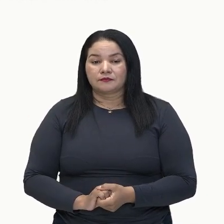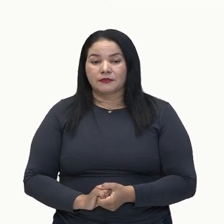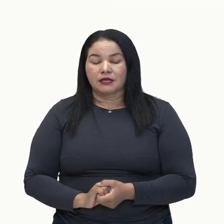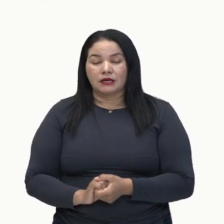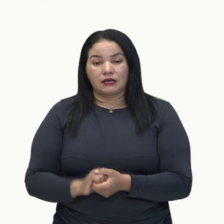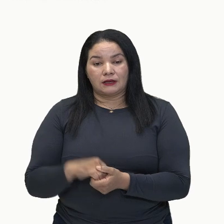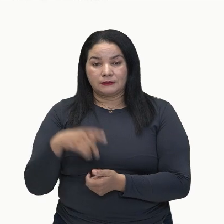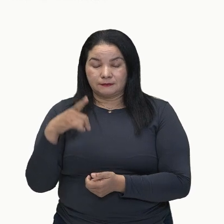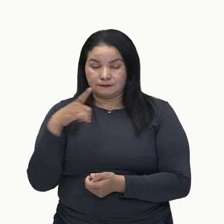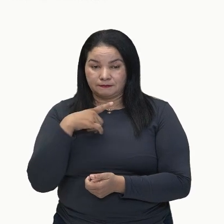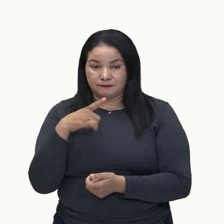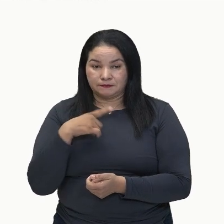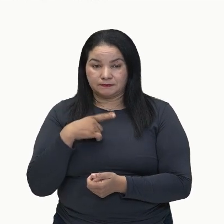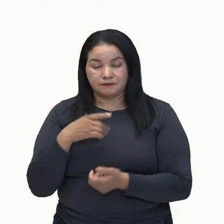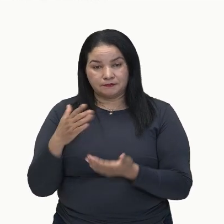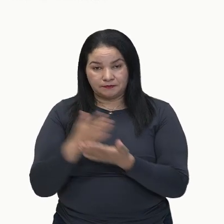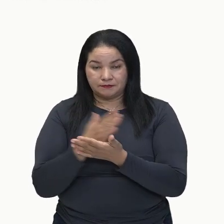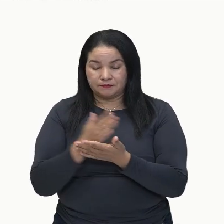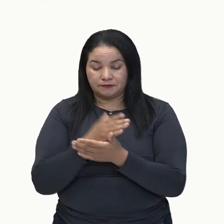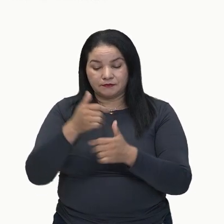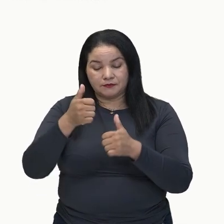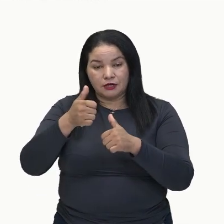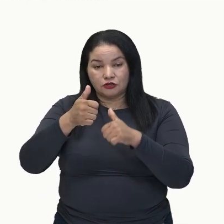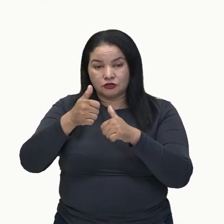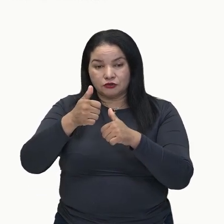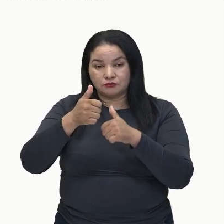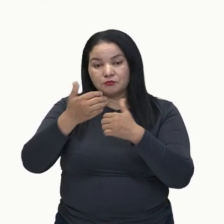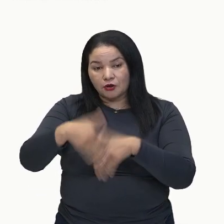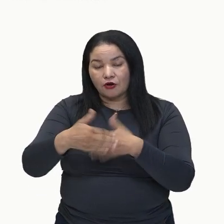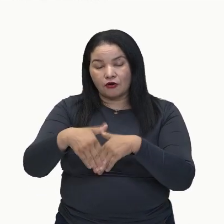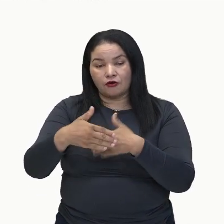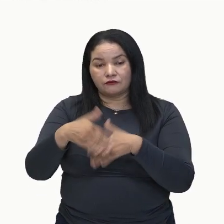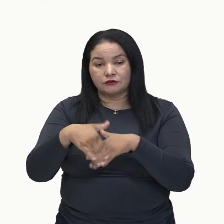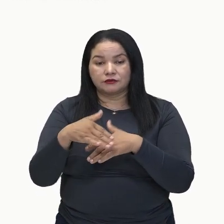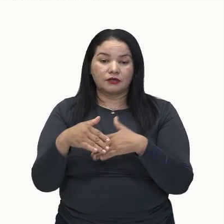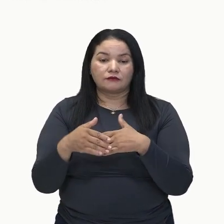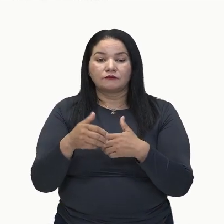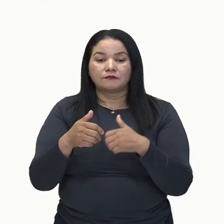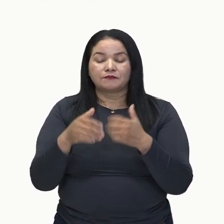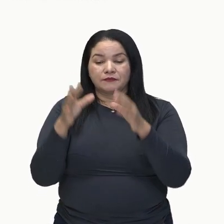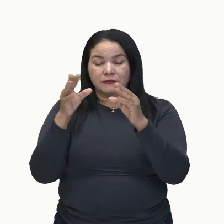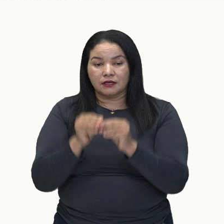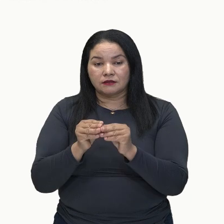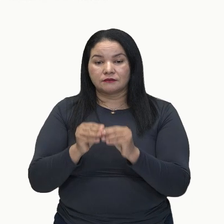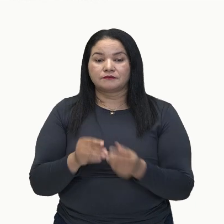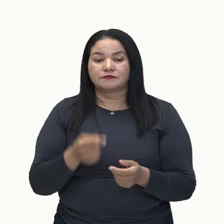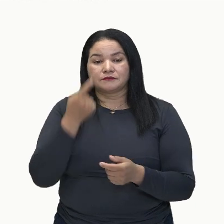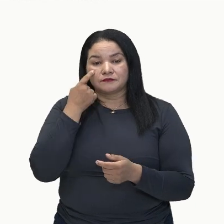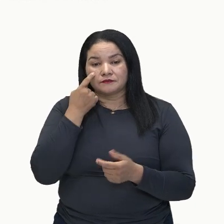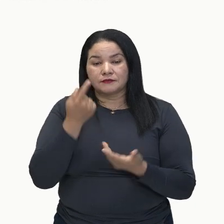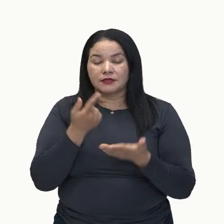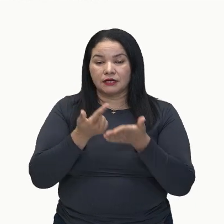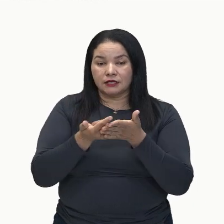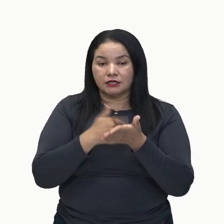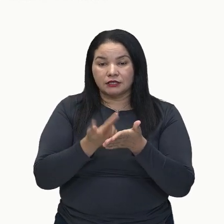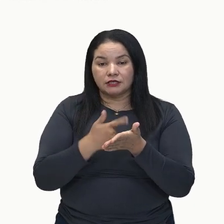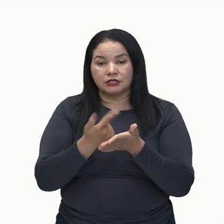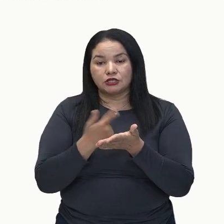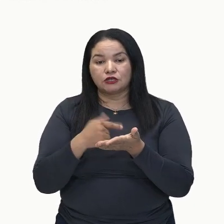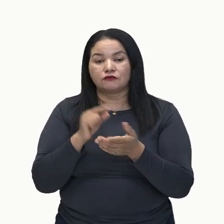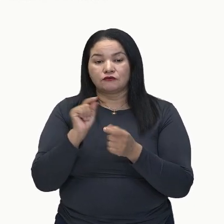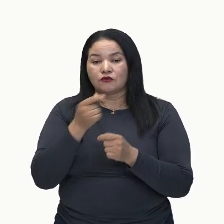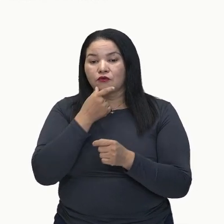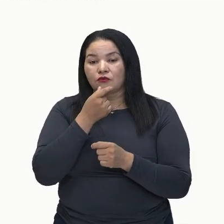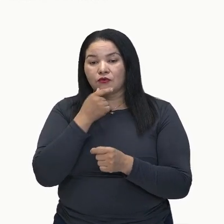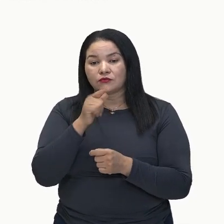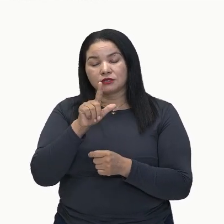em provas pedindo sobre resenha. Leia o texto e responda as questões. Um dos livros mais conhecidos e consagrados de